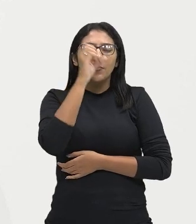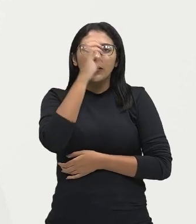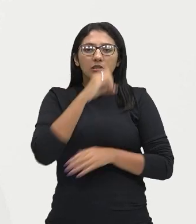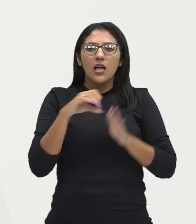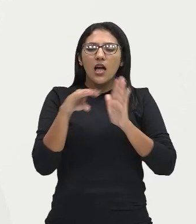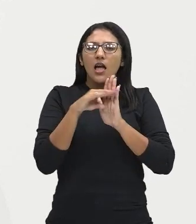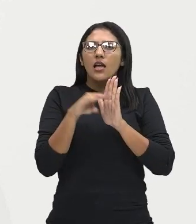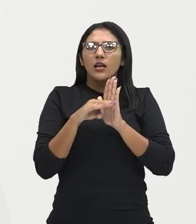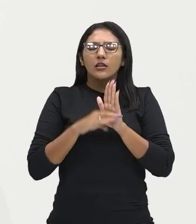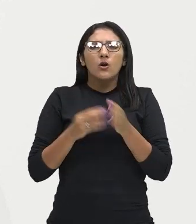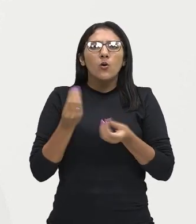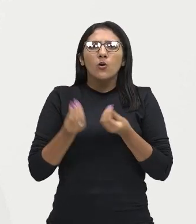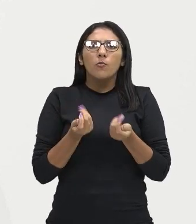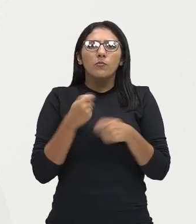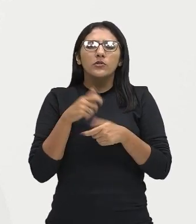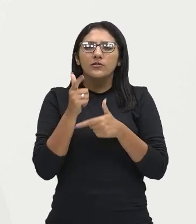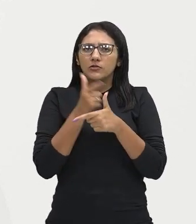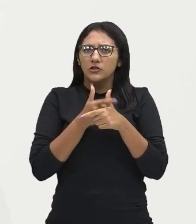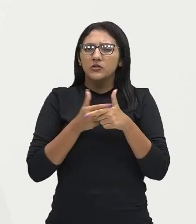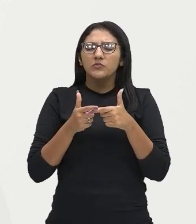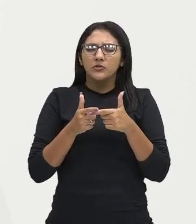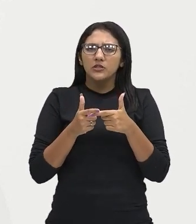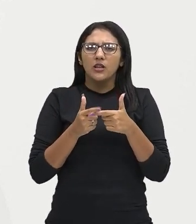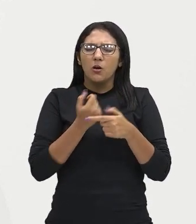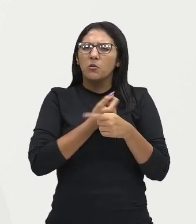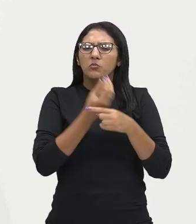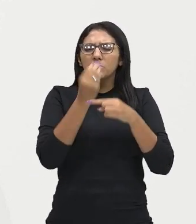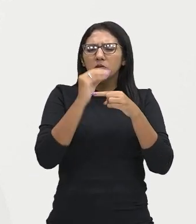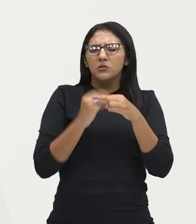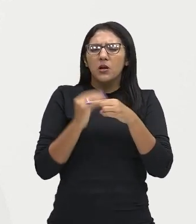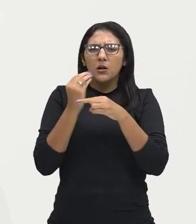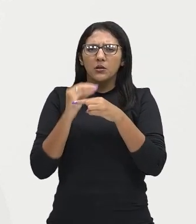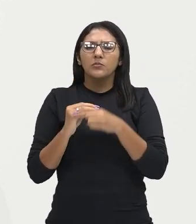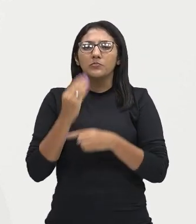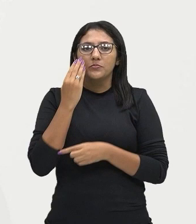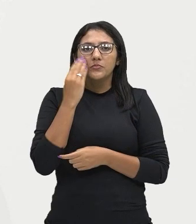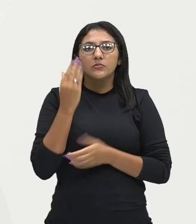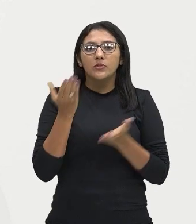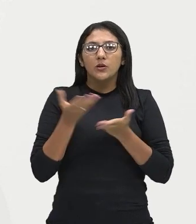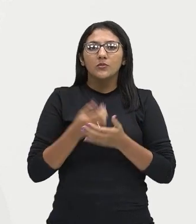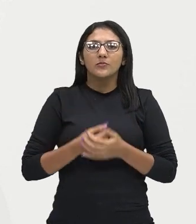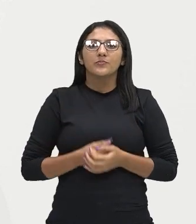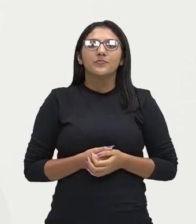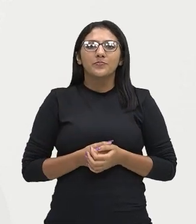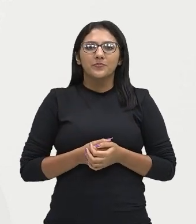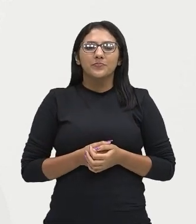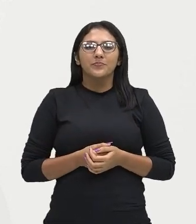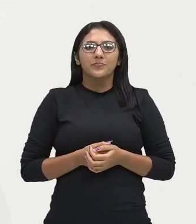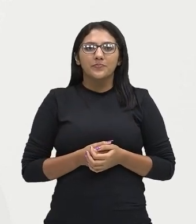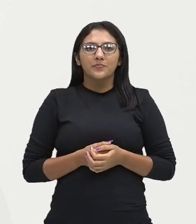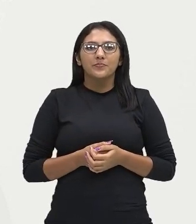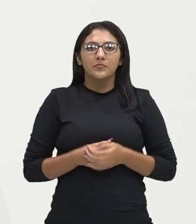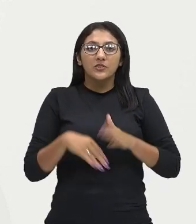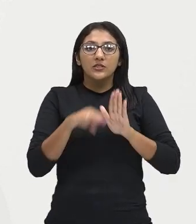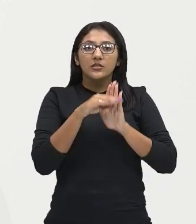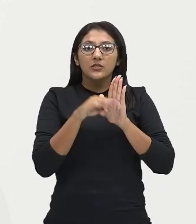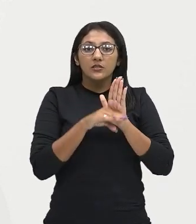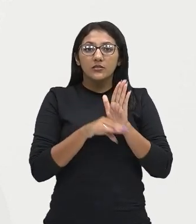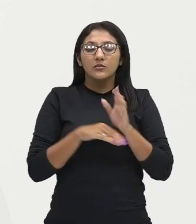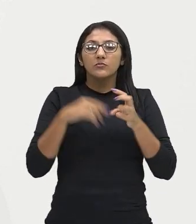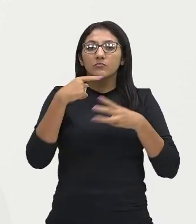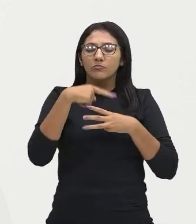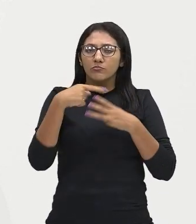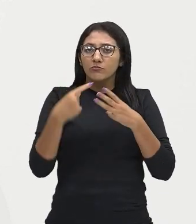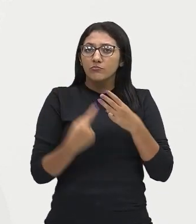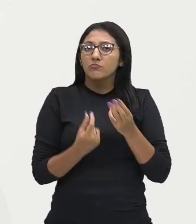da divisão de fração, de frações. Venham comigo, vejamos então. Regra para a divisão